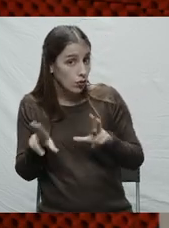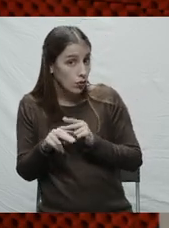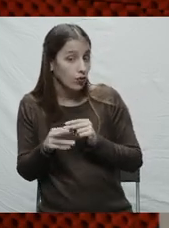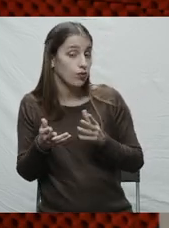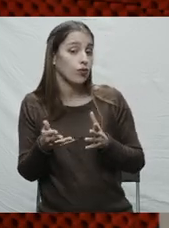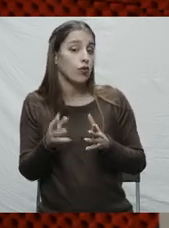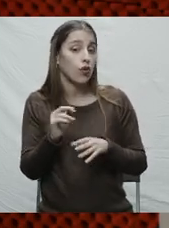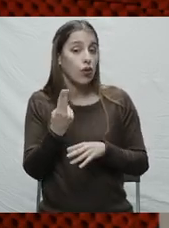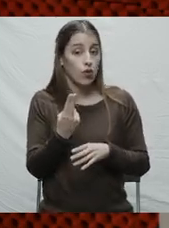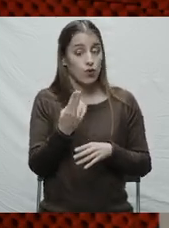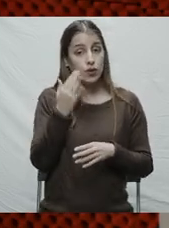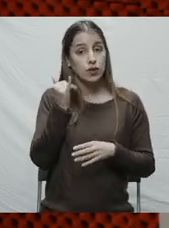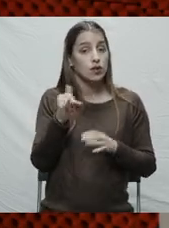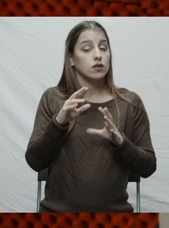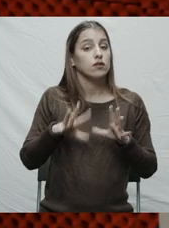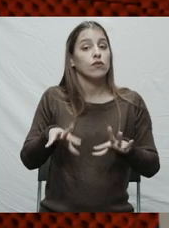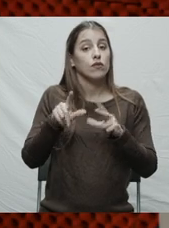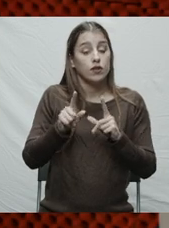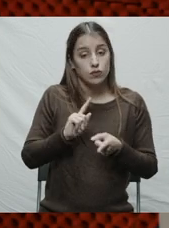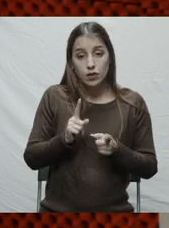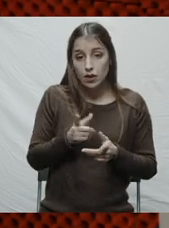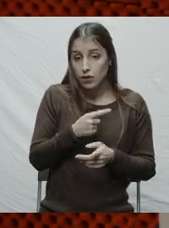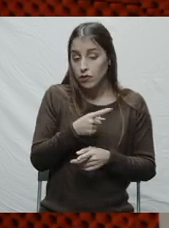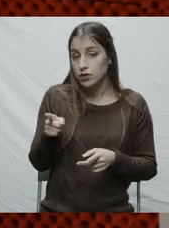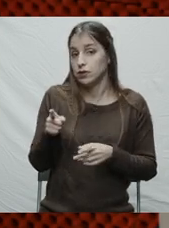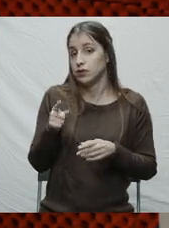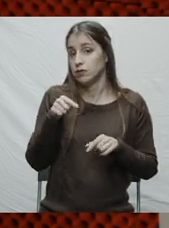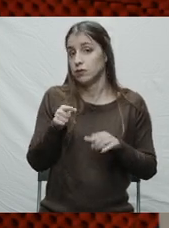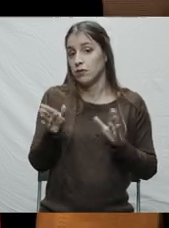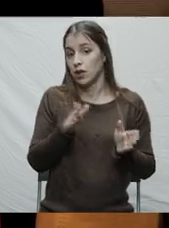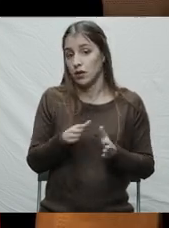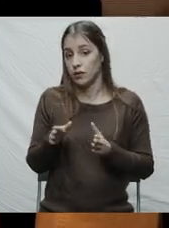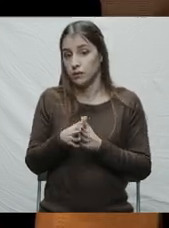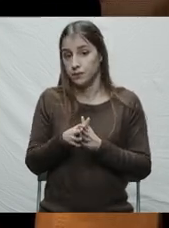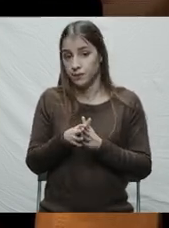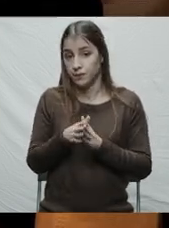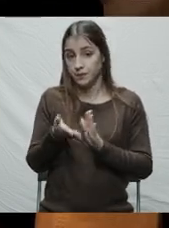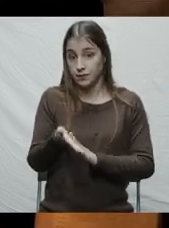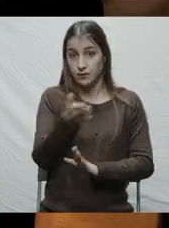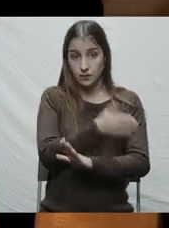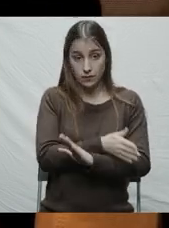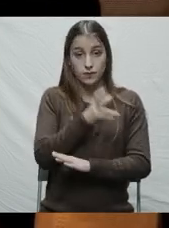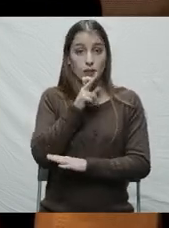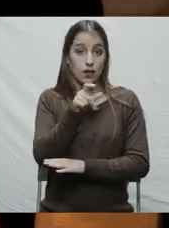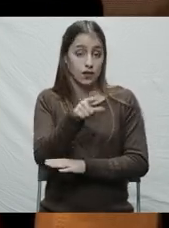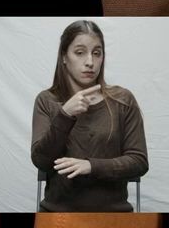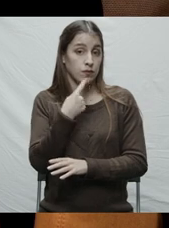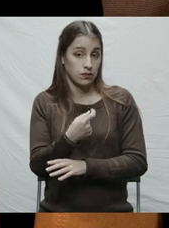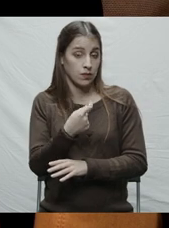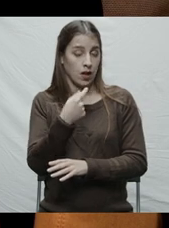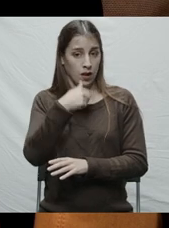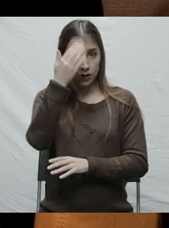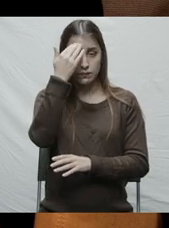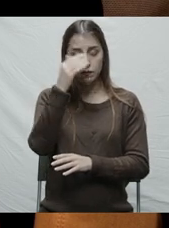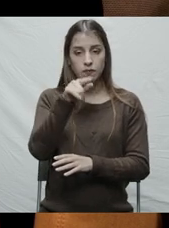aqui a escavar, a desenvolver? O que é que têm em mãos neste momento? Só para terminar, Curiosidades, antes de sim. responder a essa Claro. pergunta, acho que